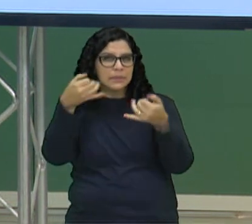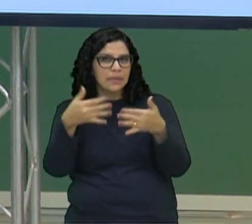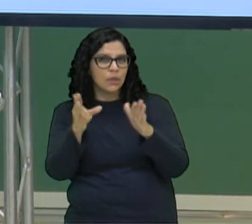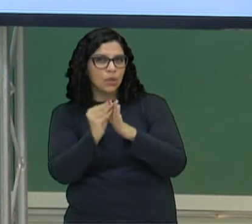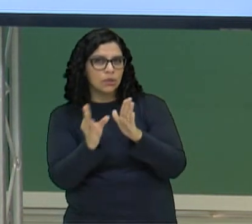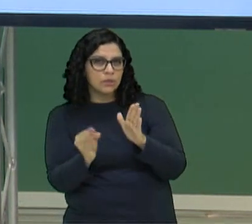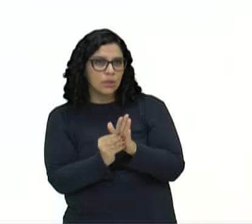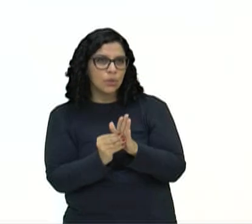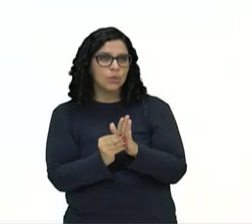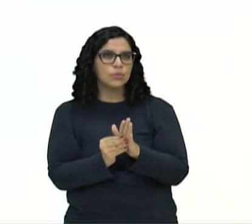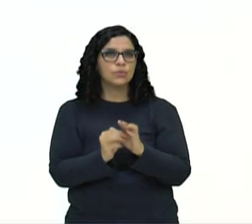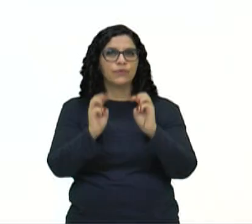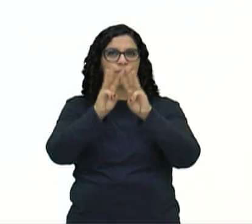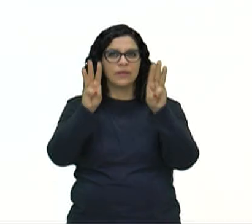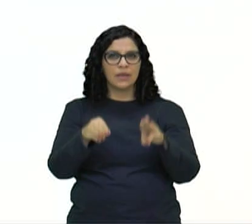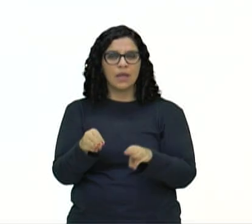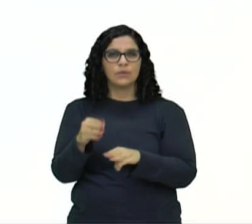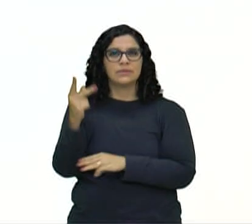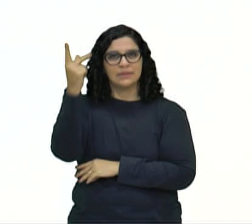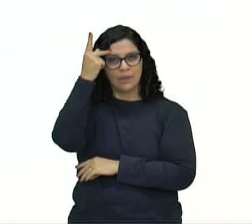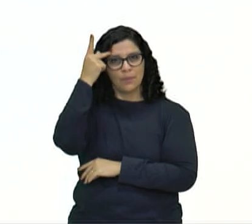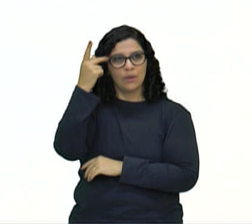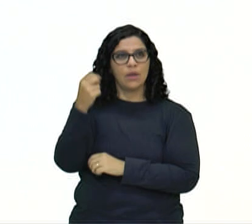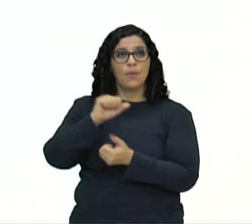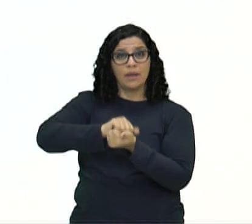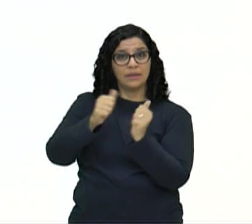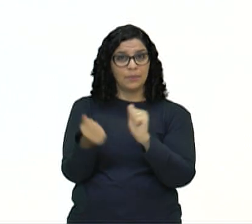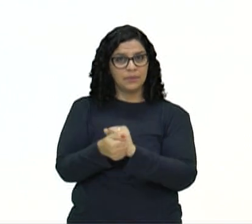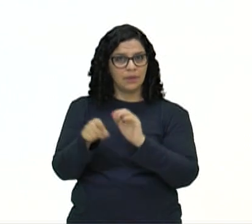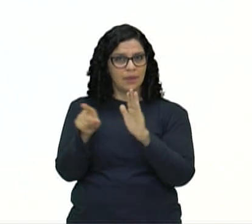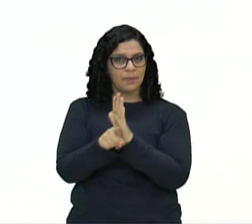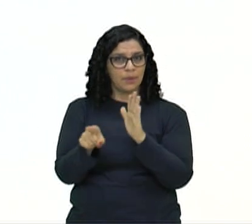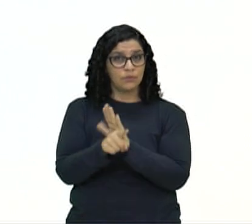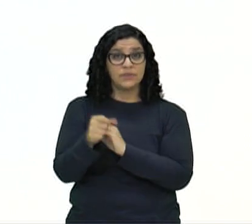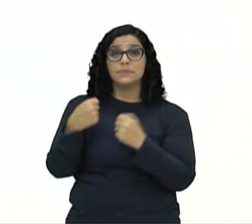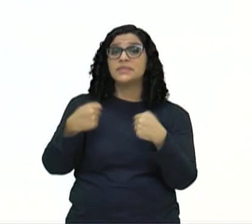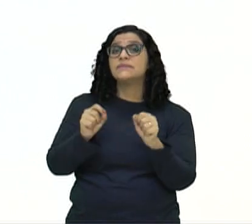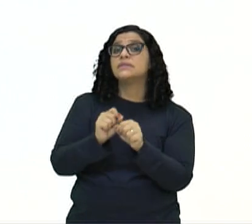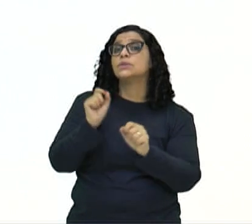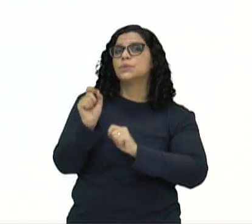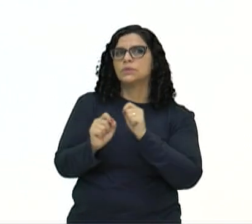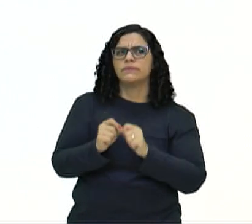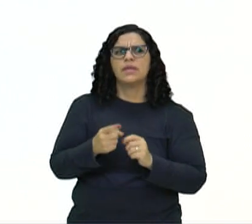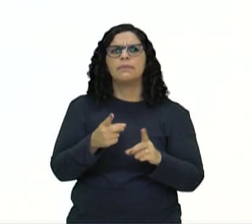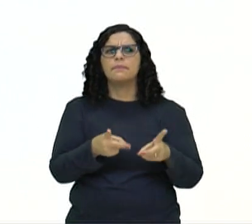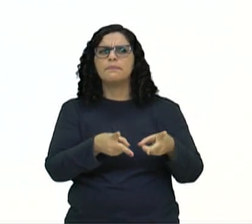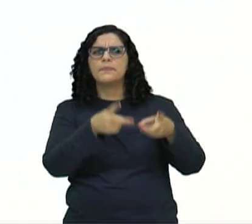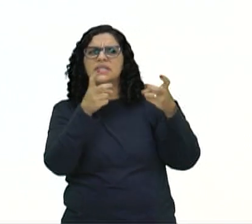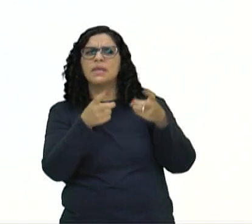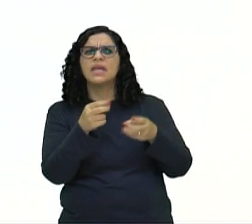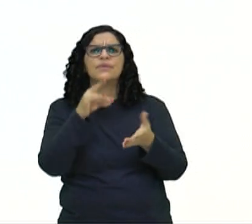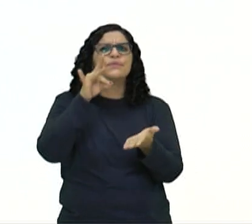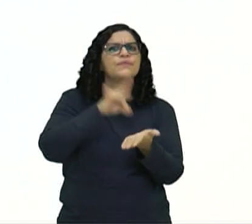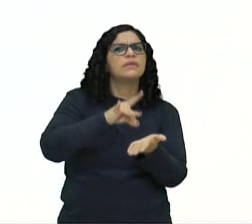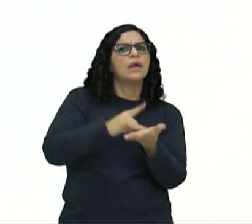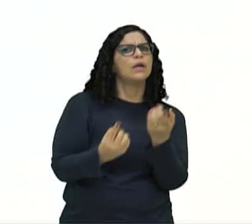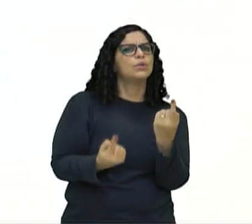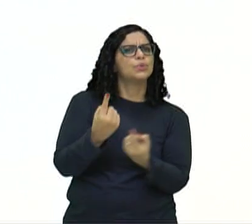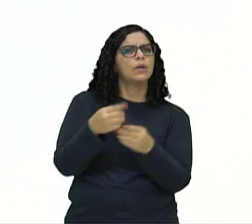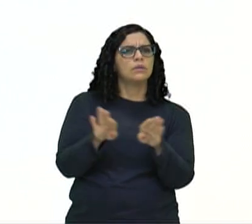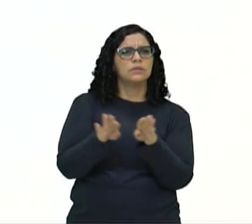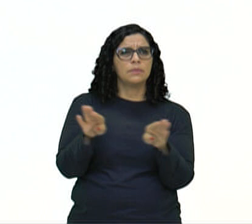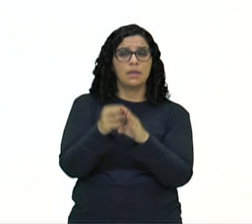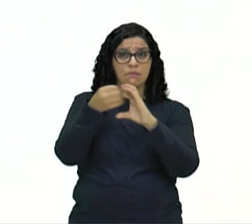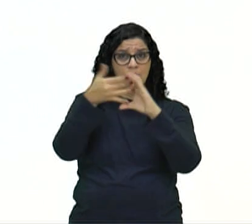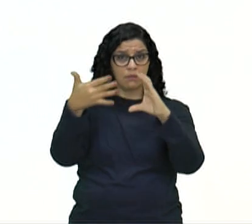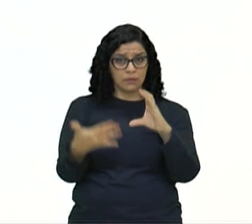pteridófitas. Universidade Federal de São Carlos. Eu adaptei a questão. Você vai ter que fazer o quê? Identificar as verdadeiras. Considere as